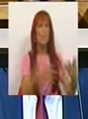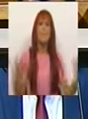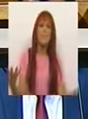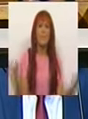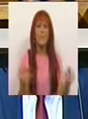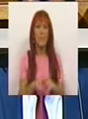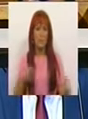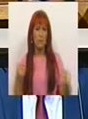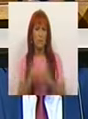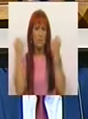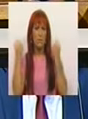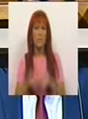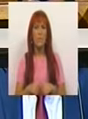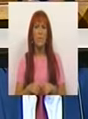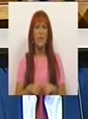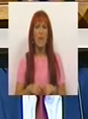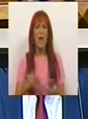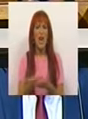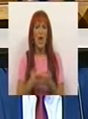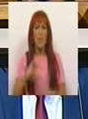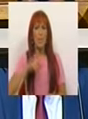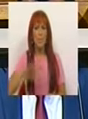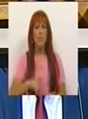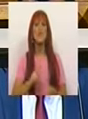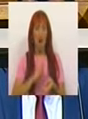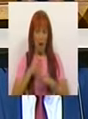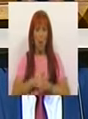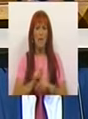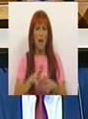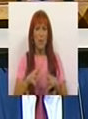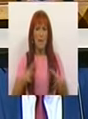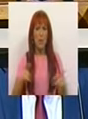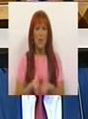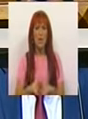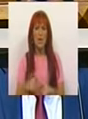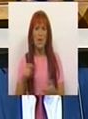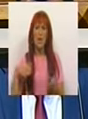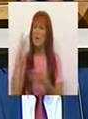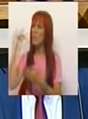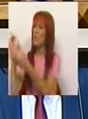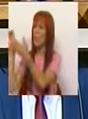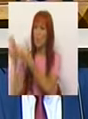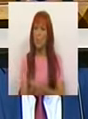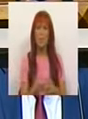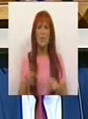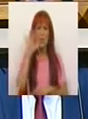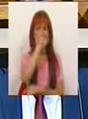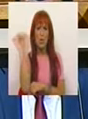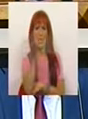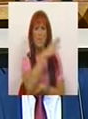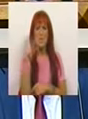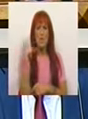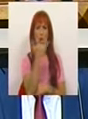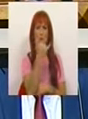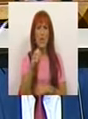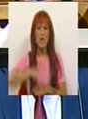sim uma afronta para a economia nacional, que irá continuar a aumentar as importações florestais, que já são na ordem dos 200 milhões de